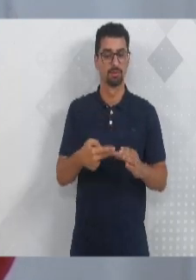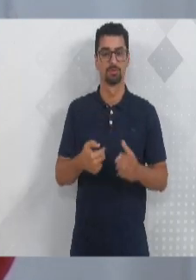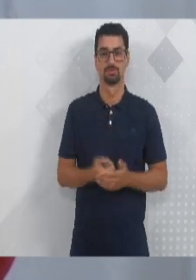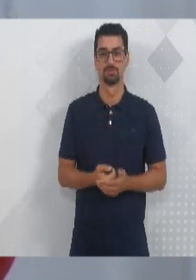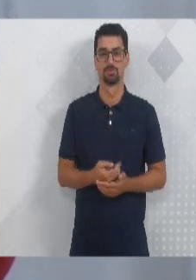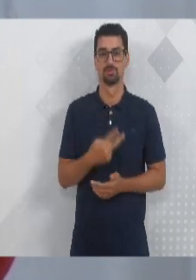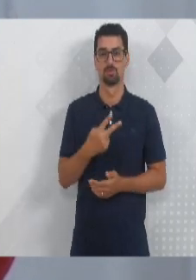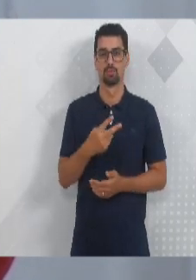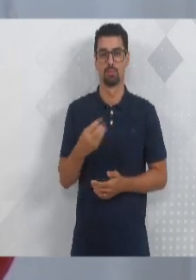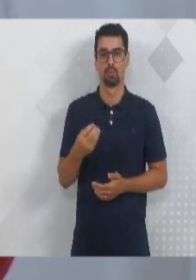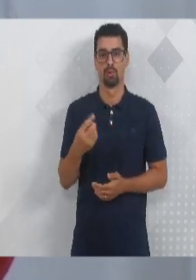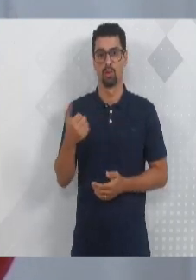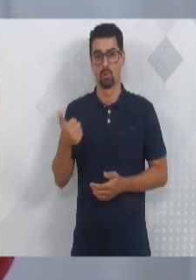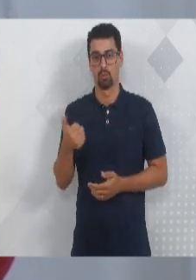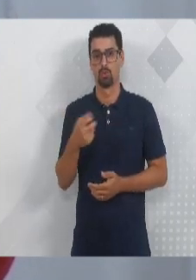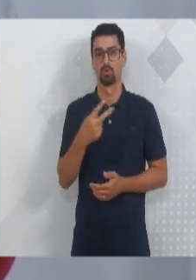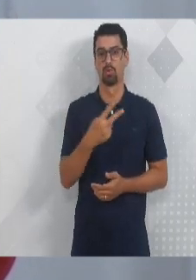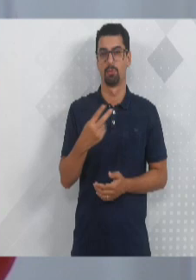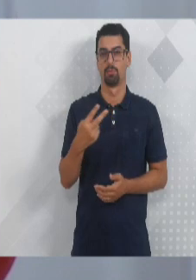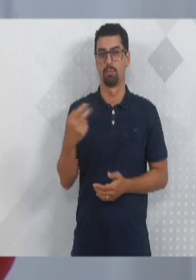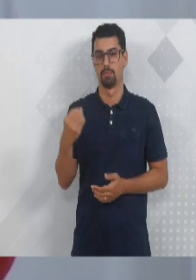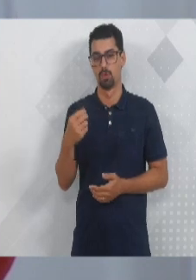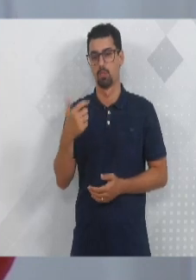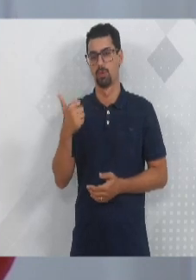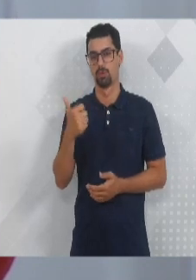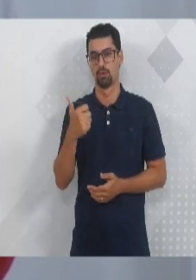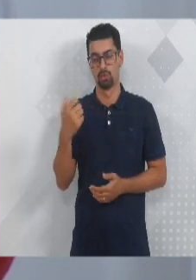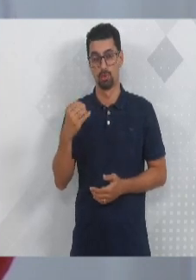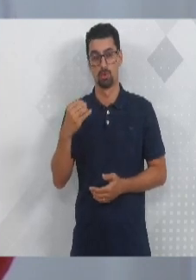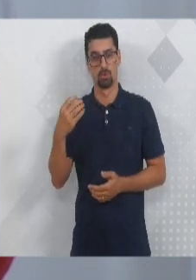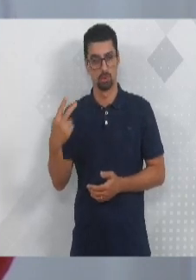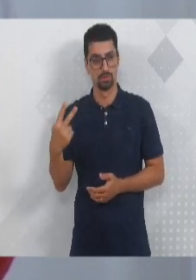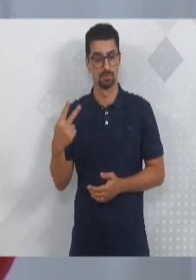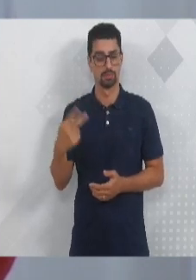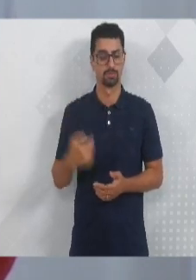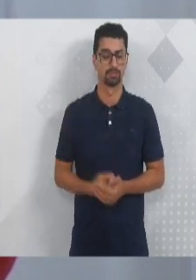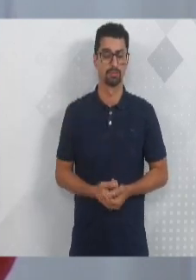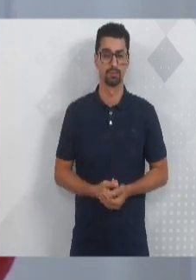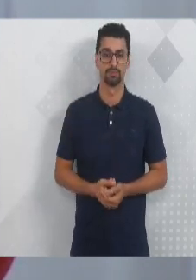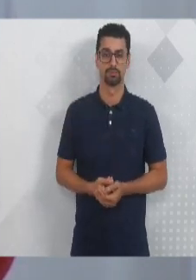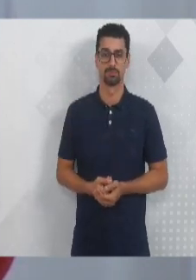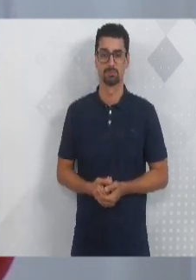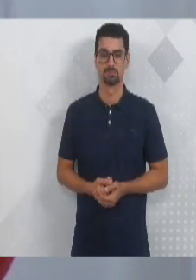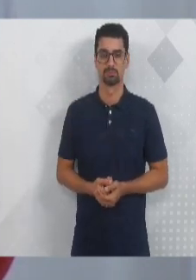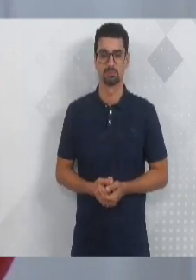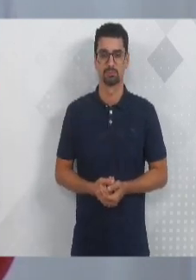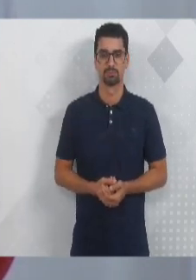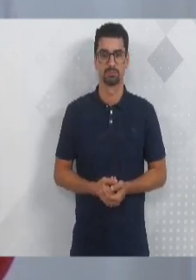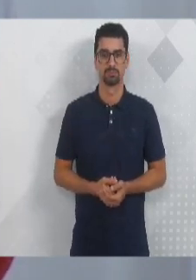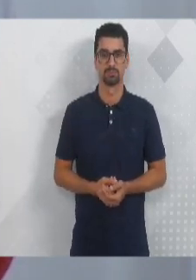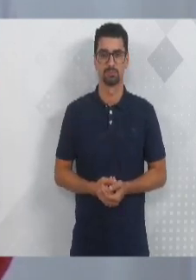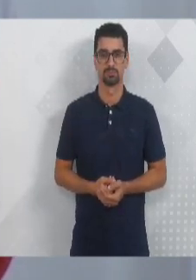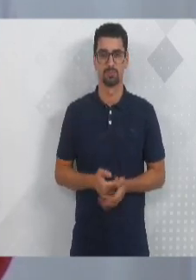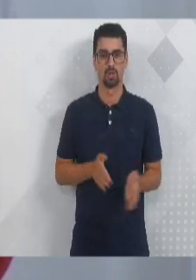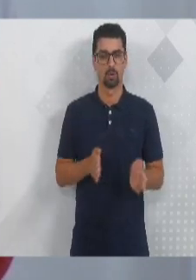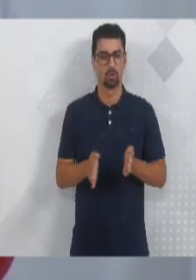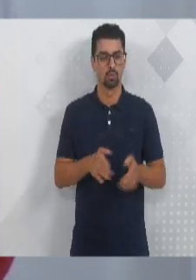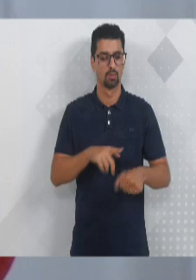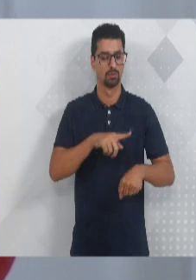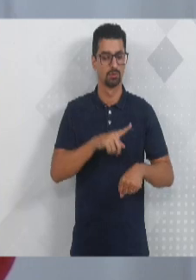de 2001 e 2002 durante o período que esteve